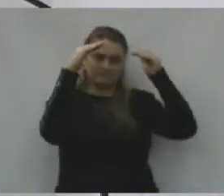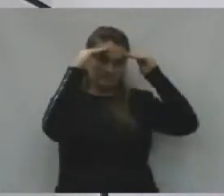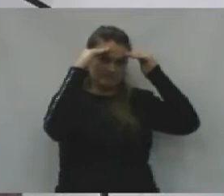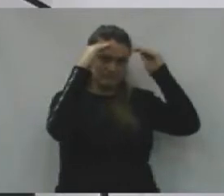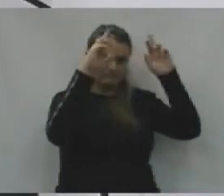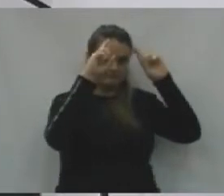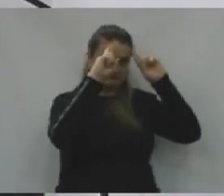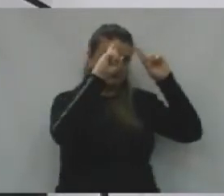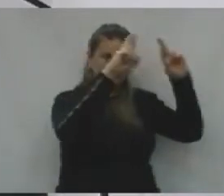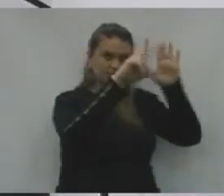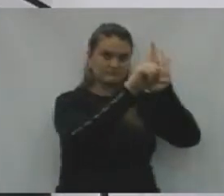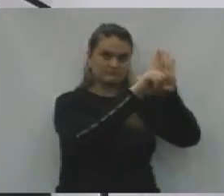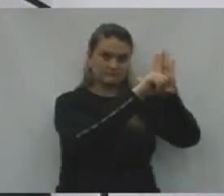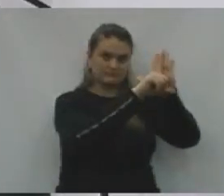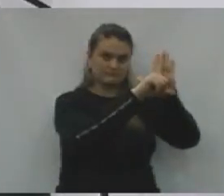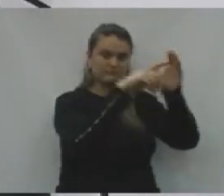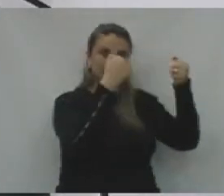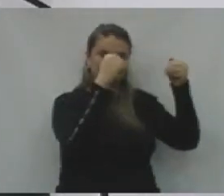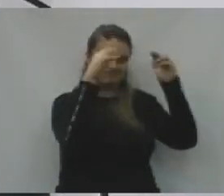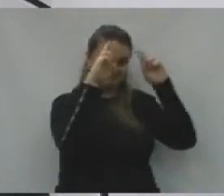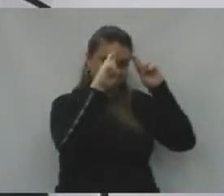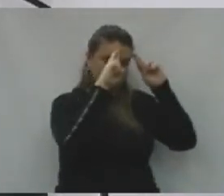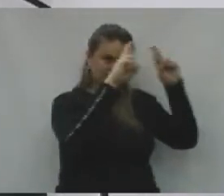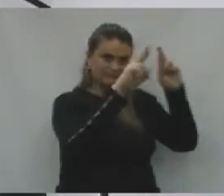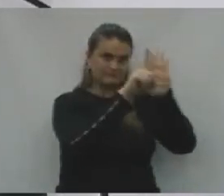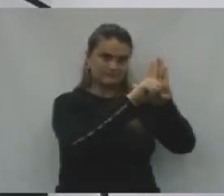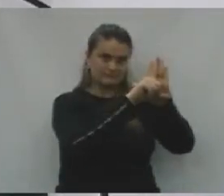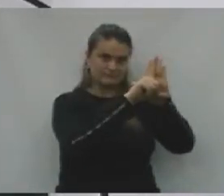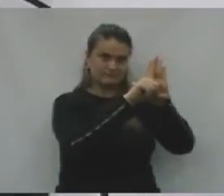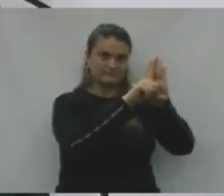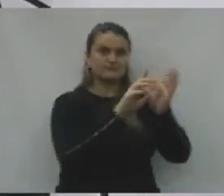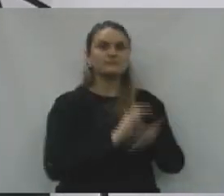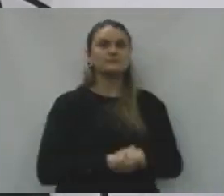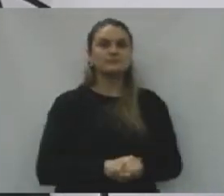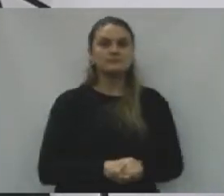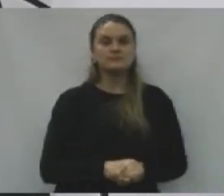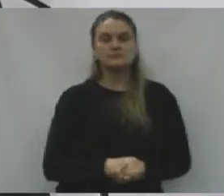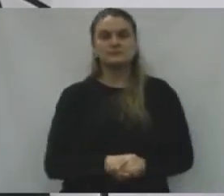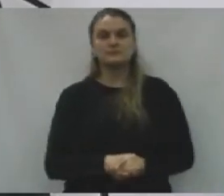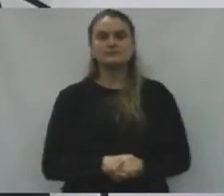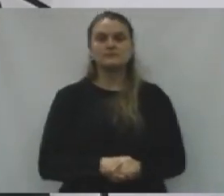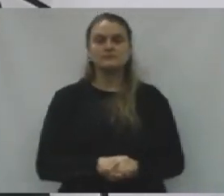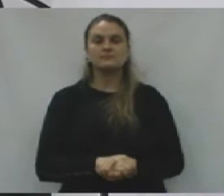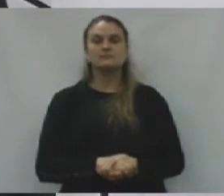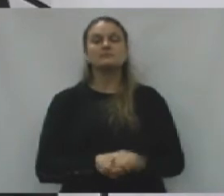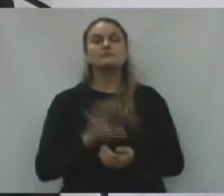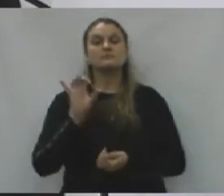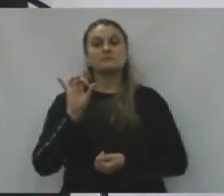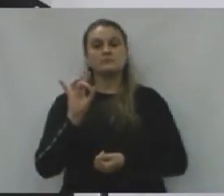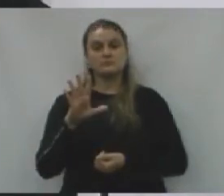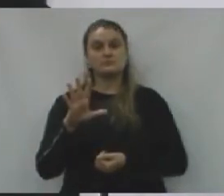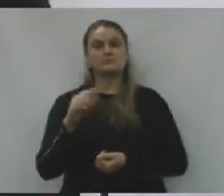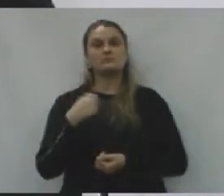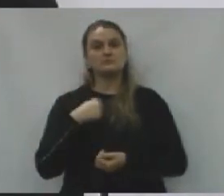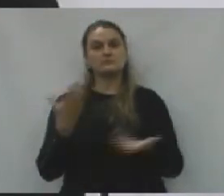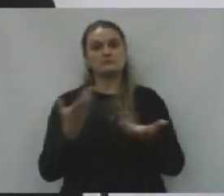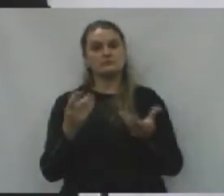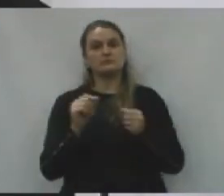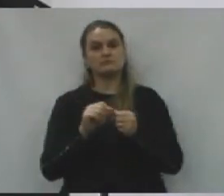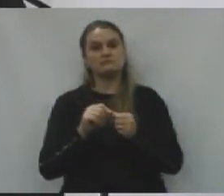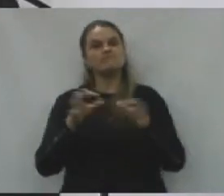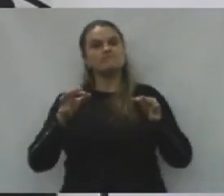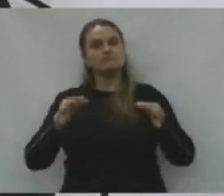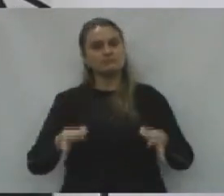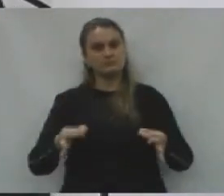legislação me diz como fazer. Não me peçam para fazer algo diferente se ela diz como fazer. A única coisa que eu quero é fazer o que é